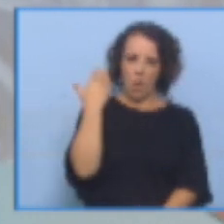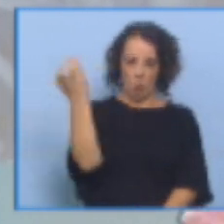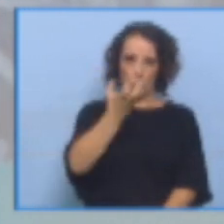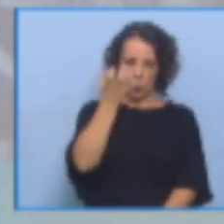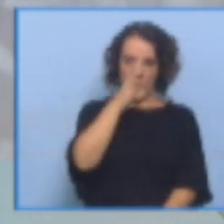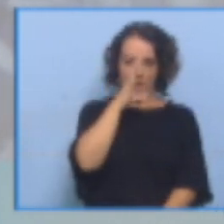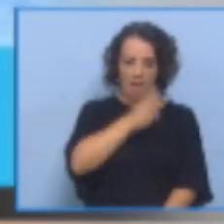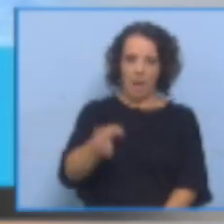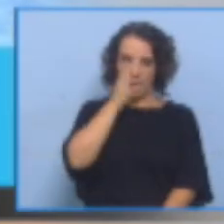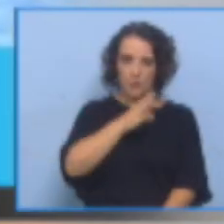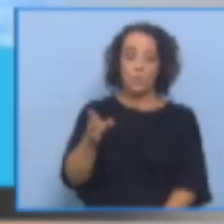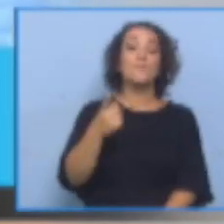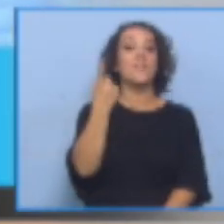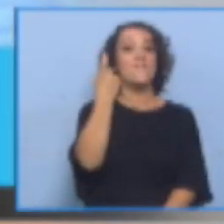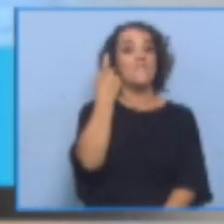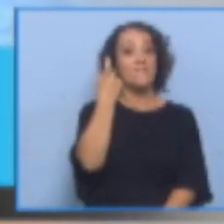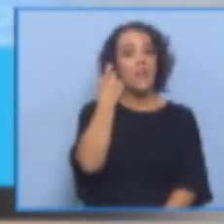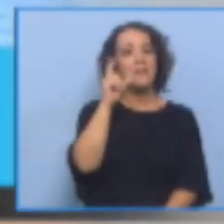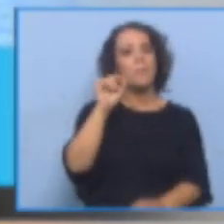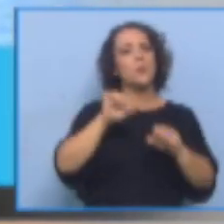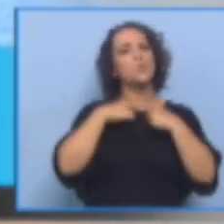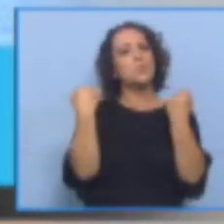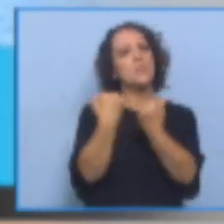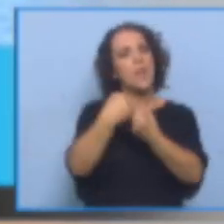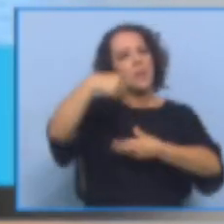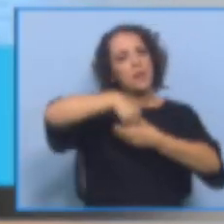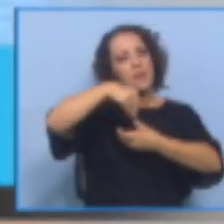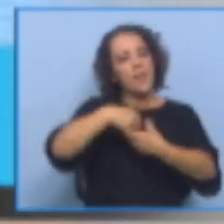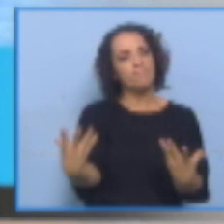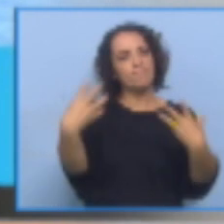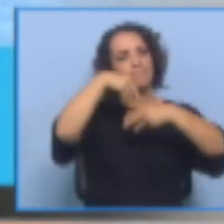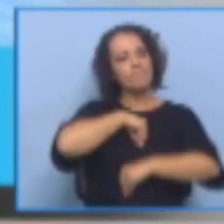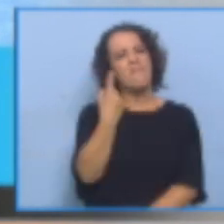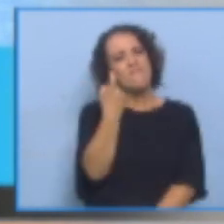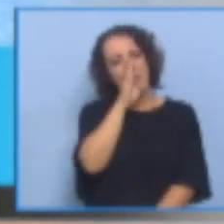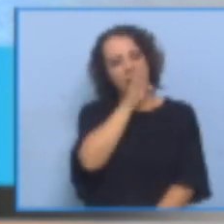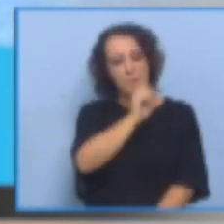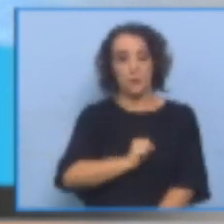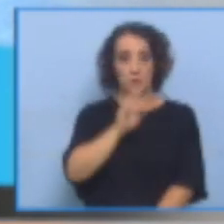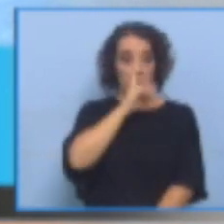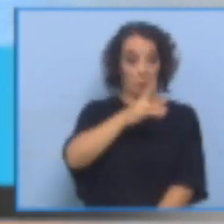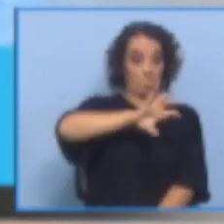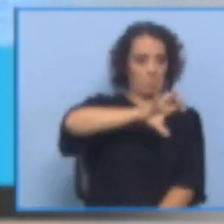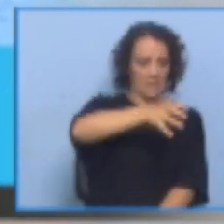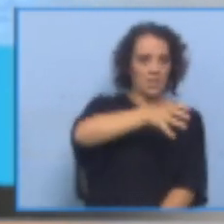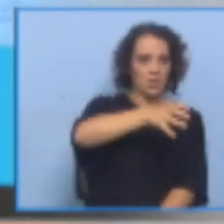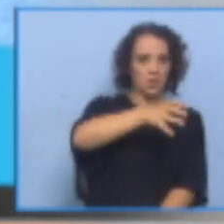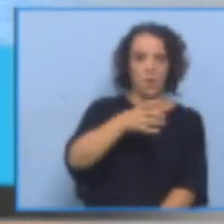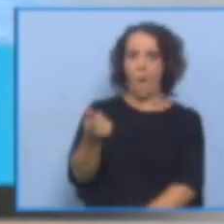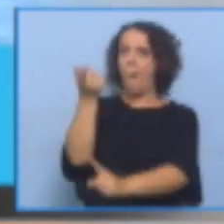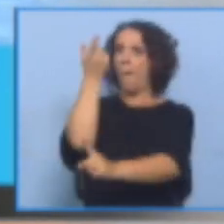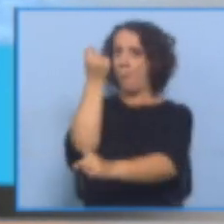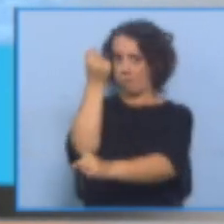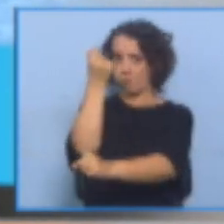falta essa cultura dentro da própria sociedade. Isso é importante. Ou seja, um país que vive ao nível europeu na elite,